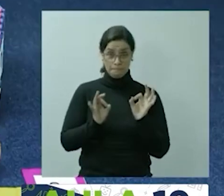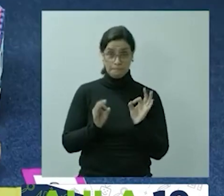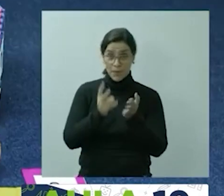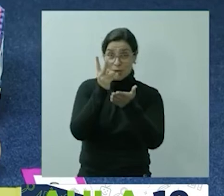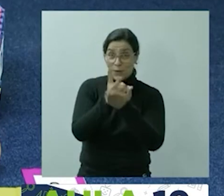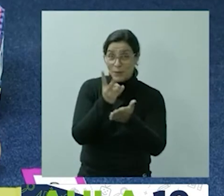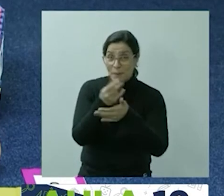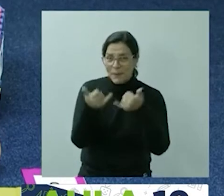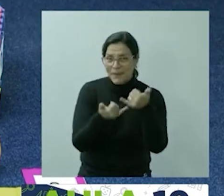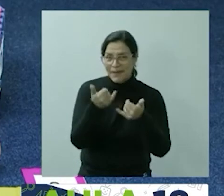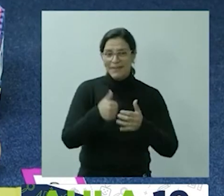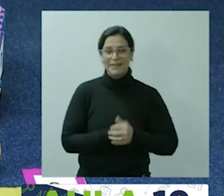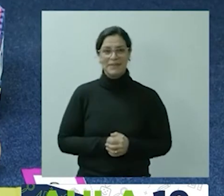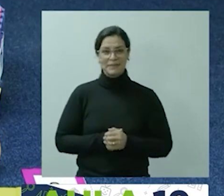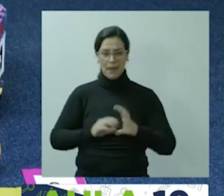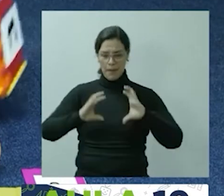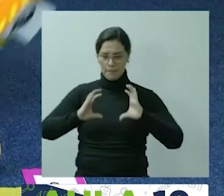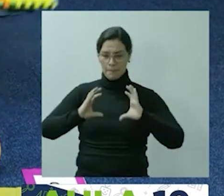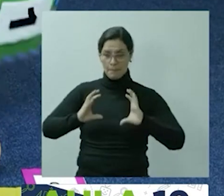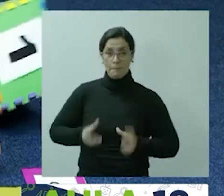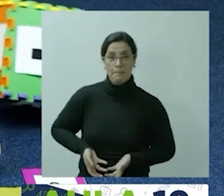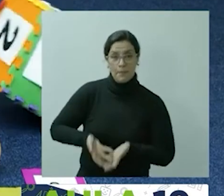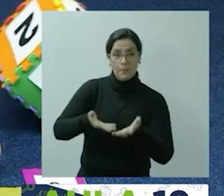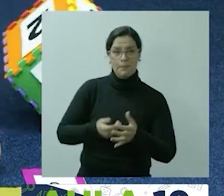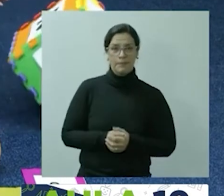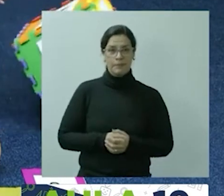Vamos continuar? Próximo.